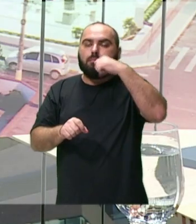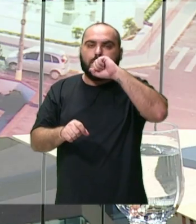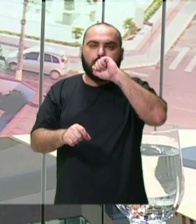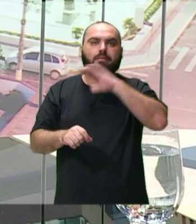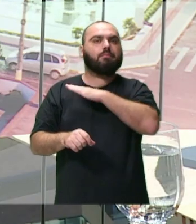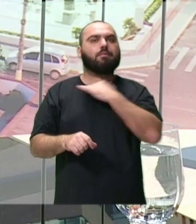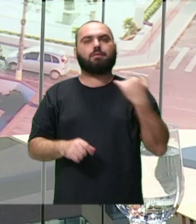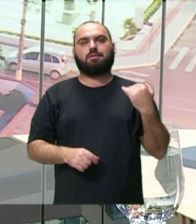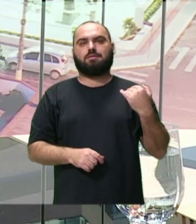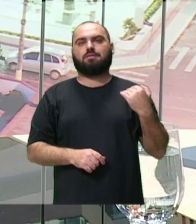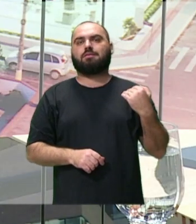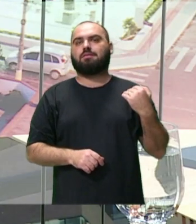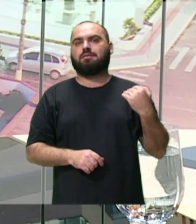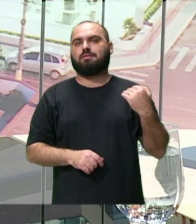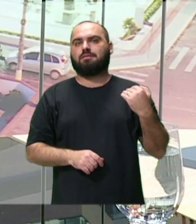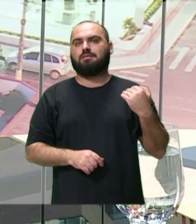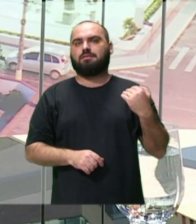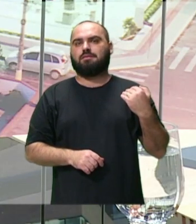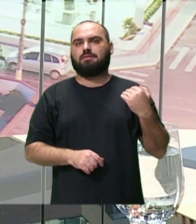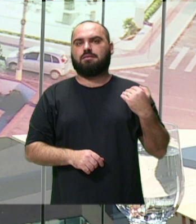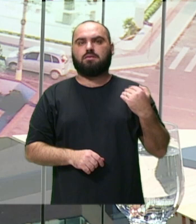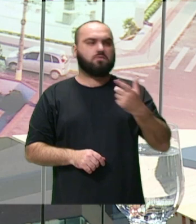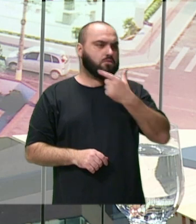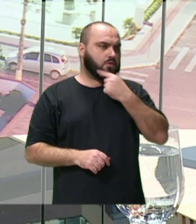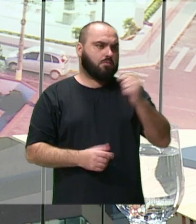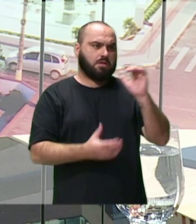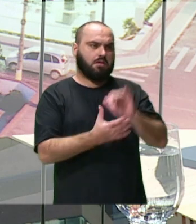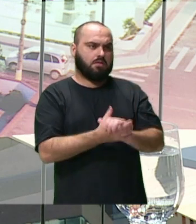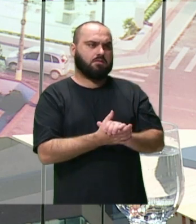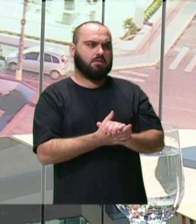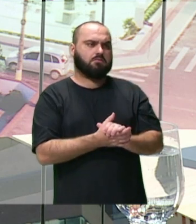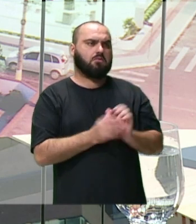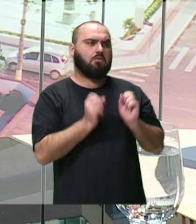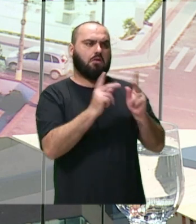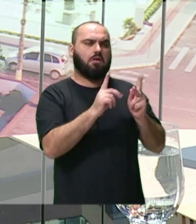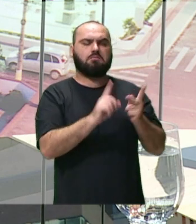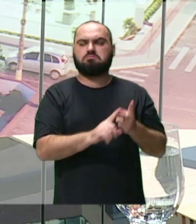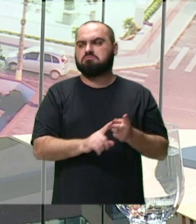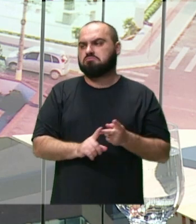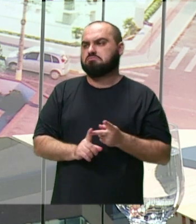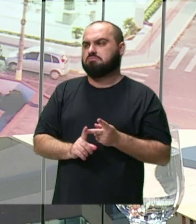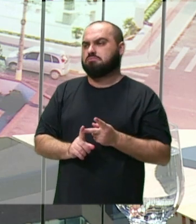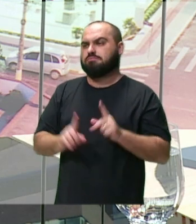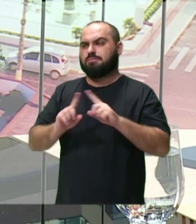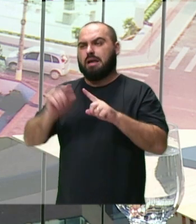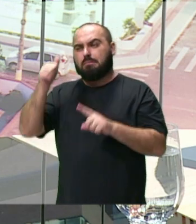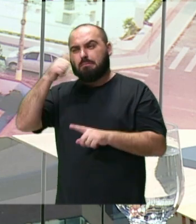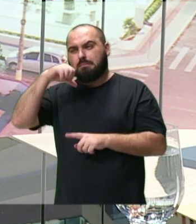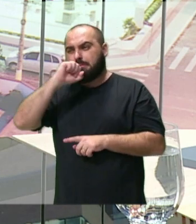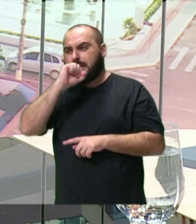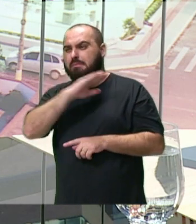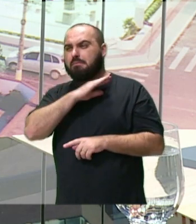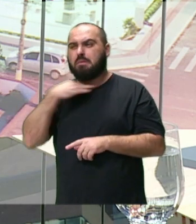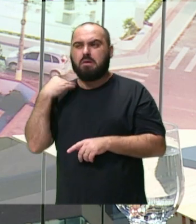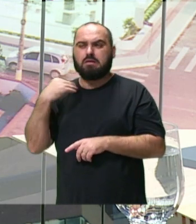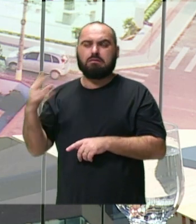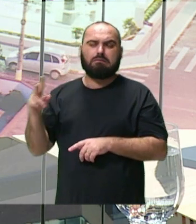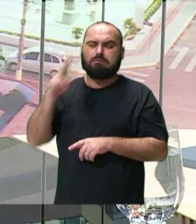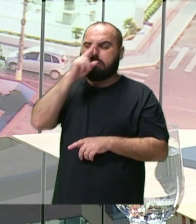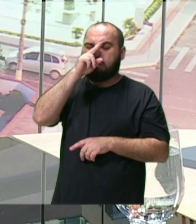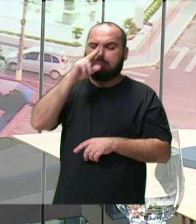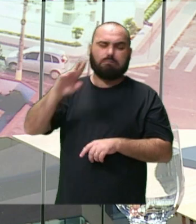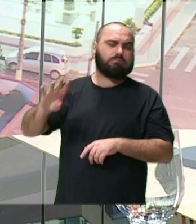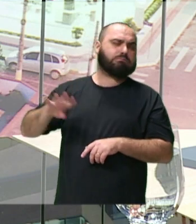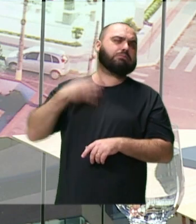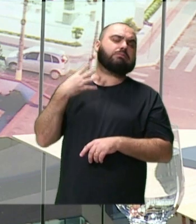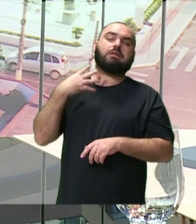É demais. Um homem que ele está casado, ele até supera. Uma avó é superável, mas uma mãe é uma marca muito forte, ainda mais para uma doença